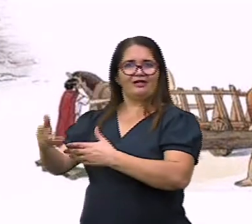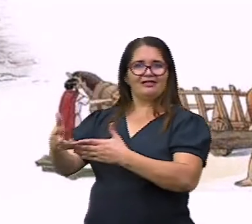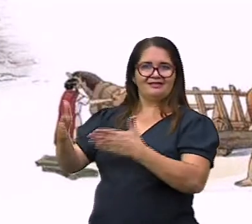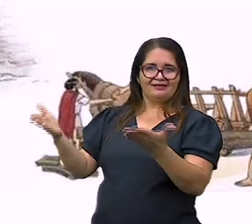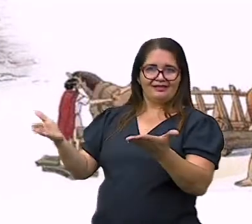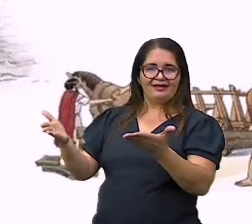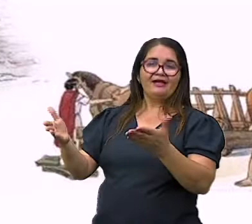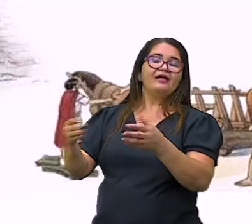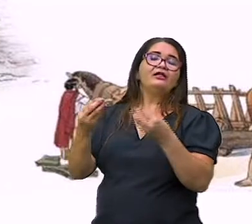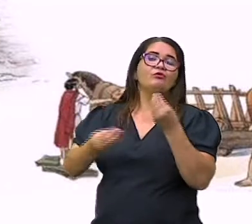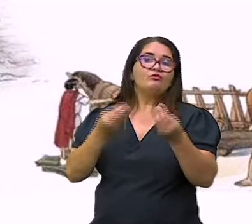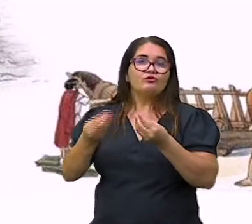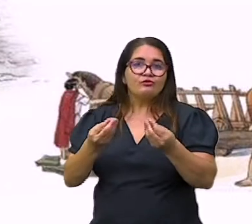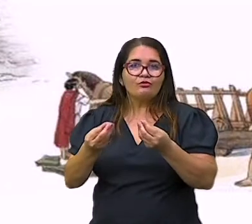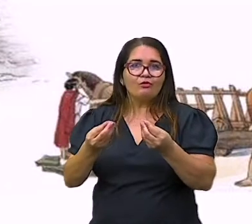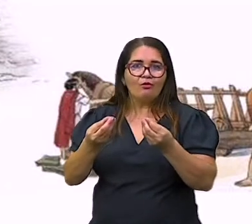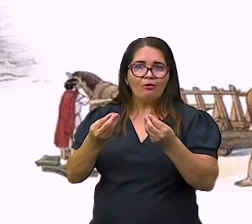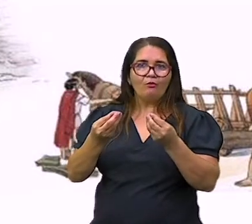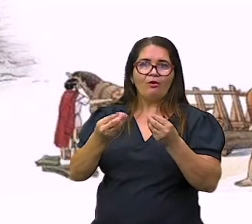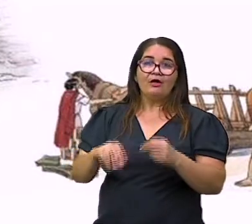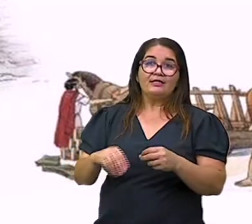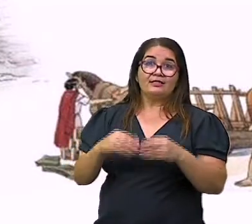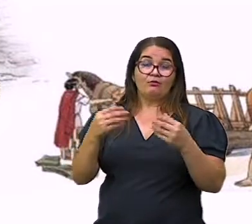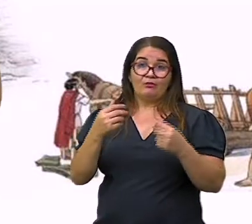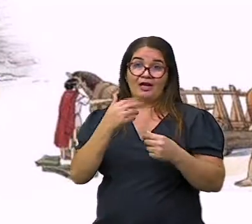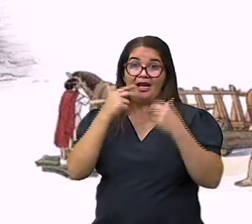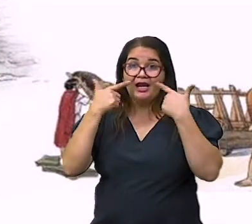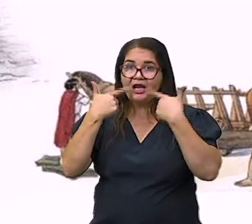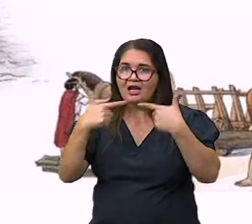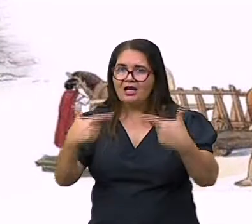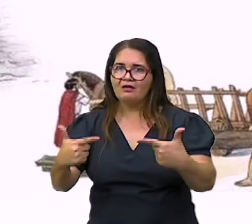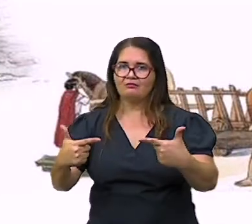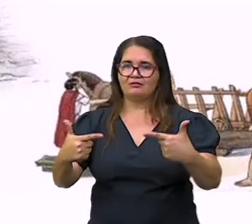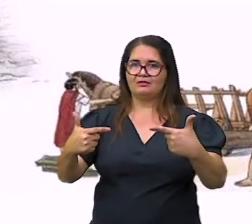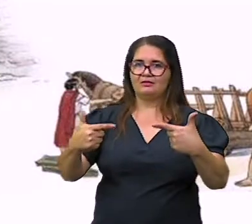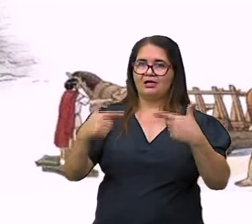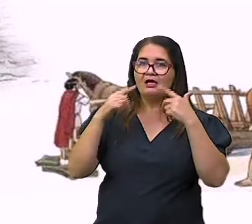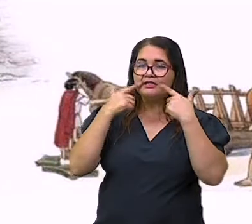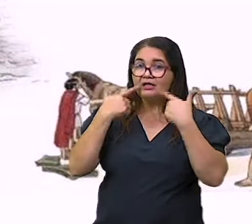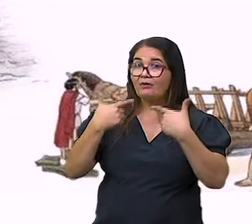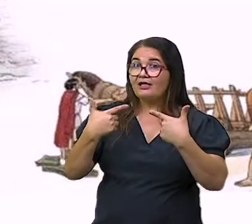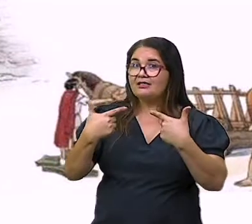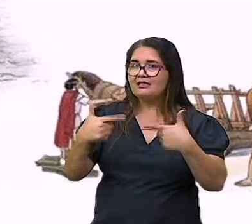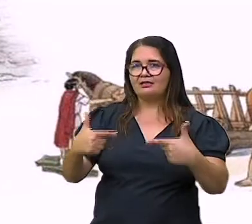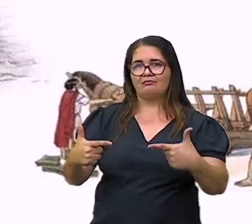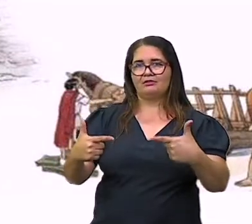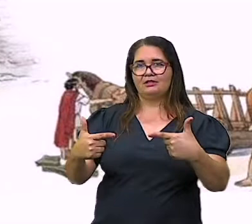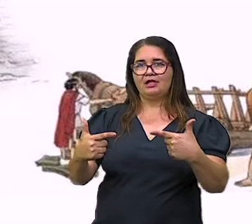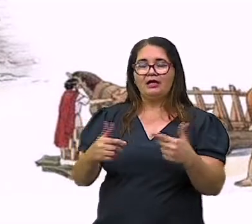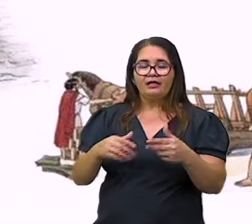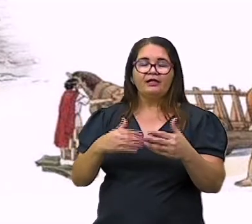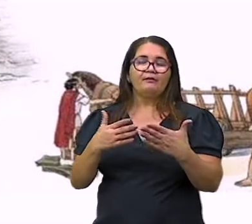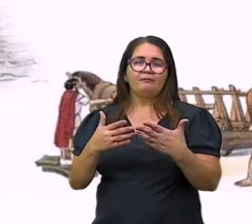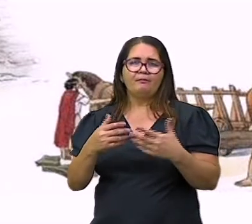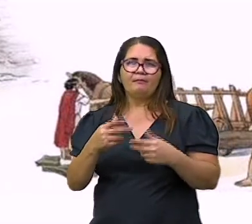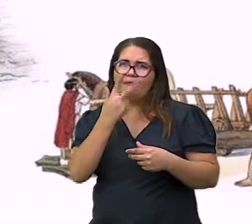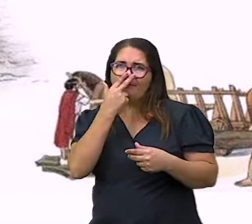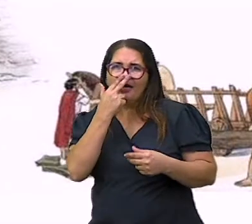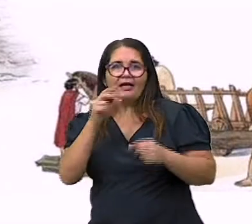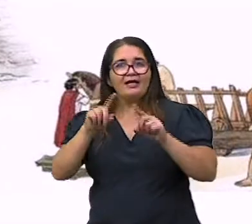da língua portuguesa aqui que nós falamos no Brasil, né? Dessa última flor do laço que continua a